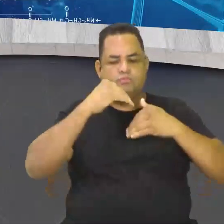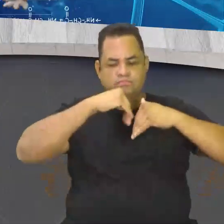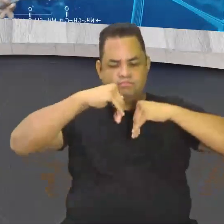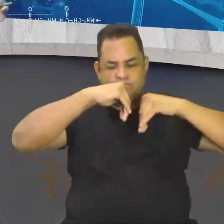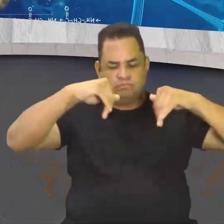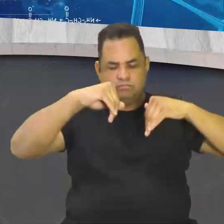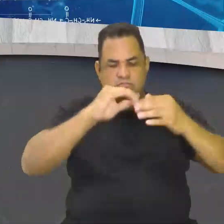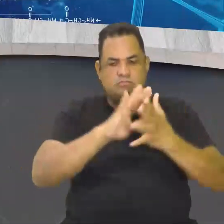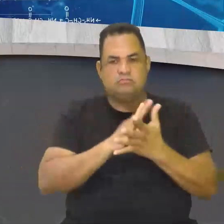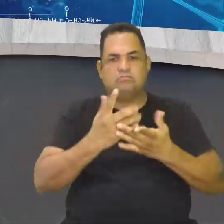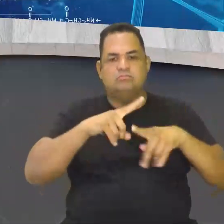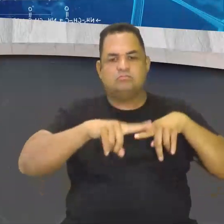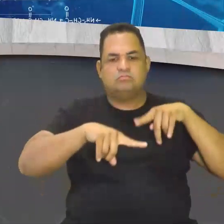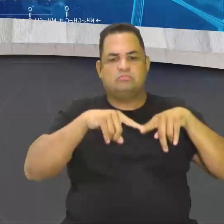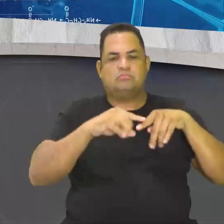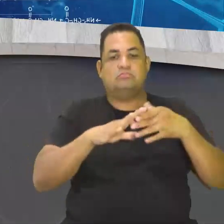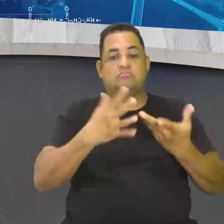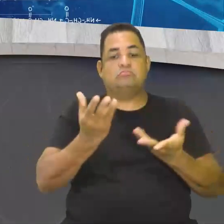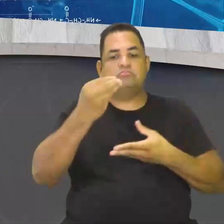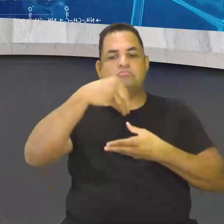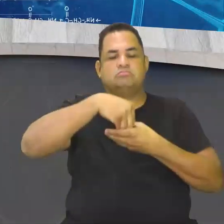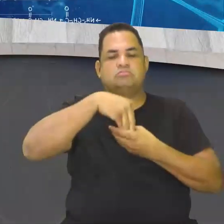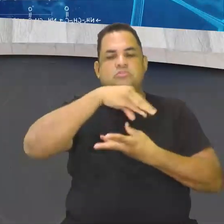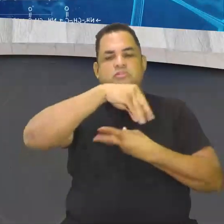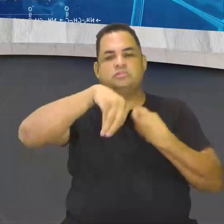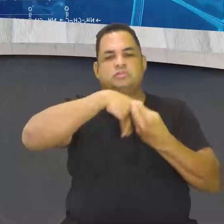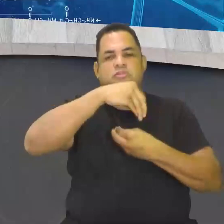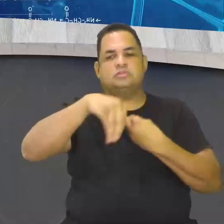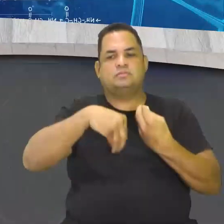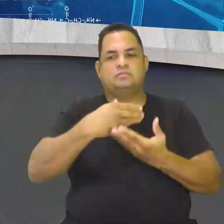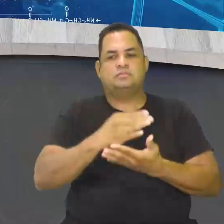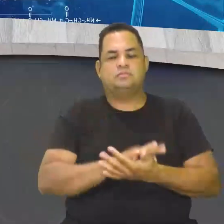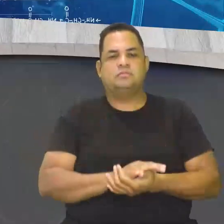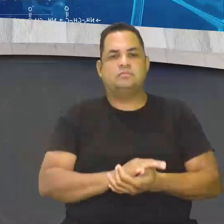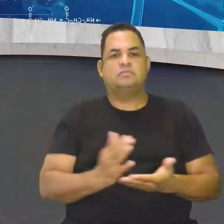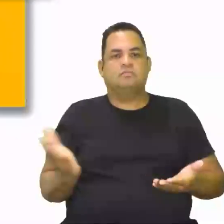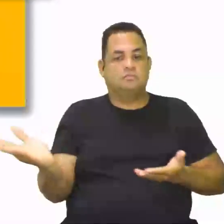os componentes dessa mistura. Vamos lá então, meu caro?